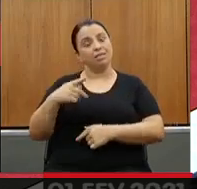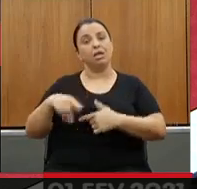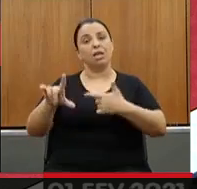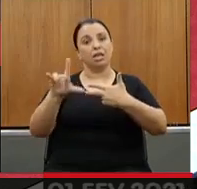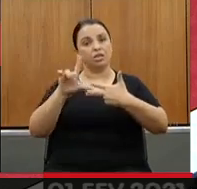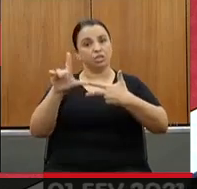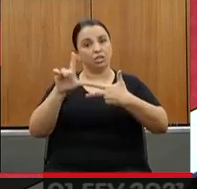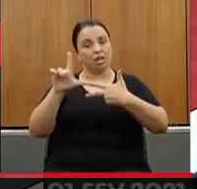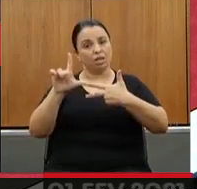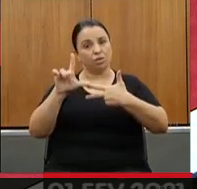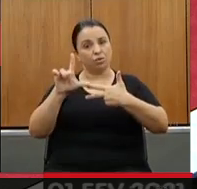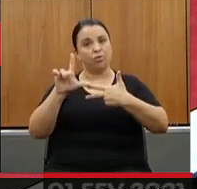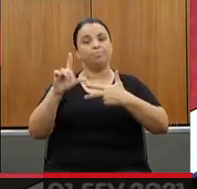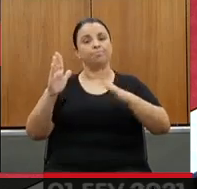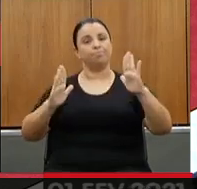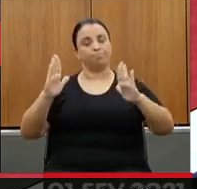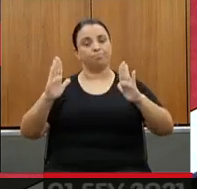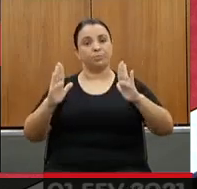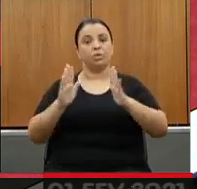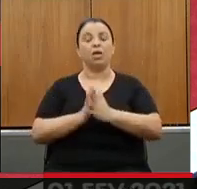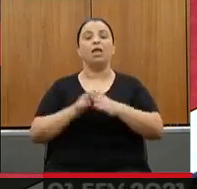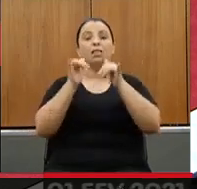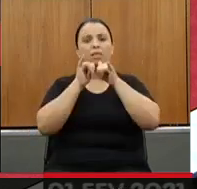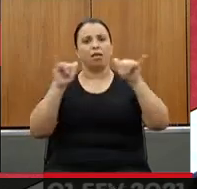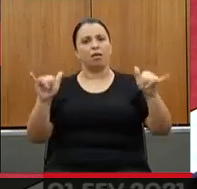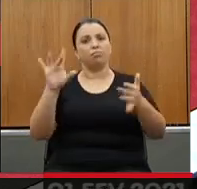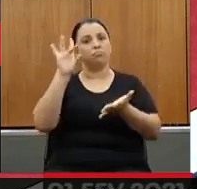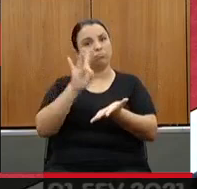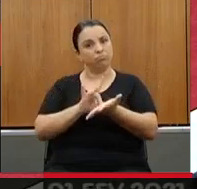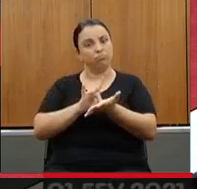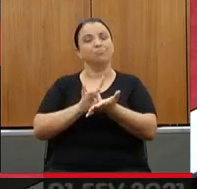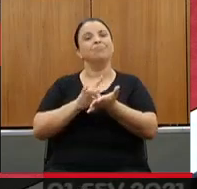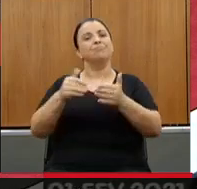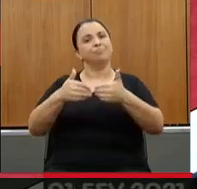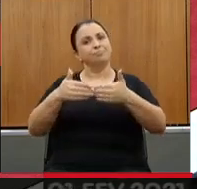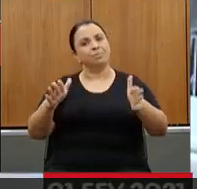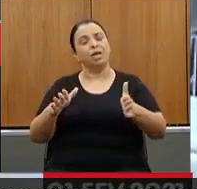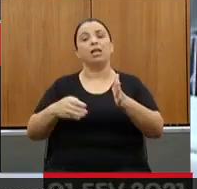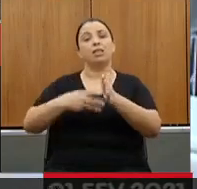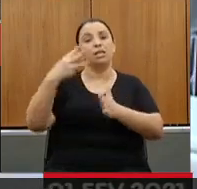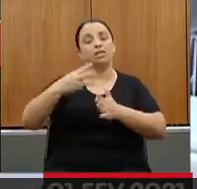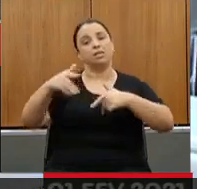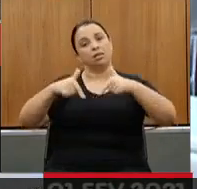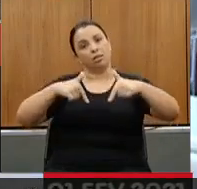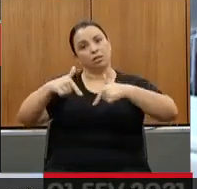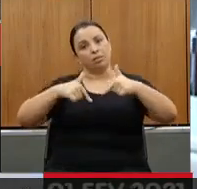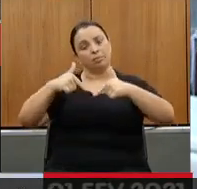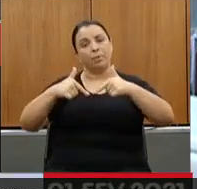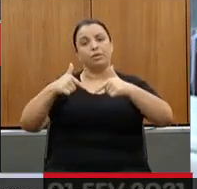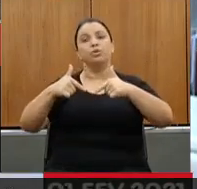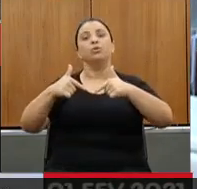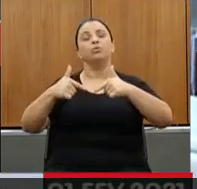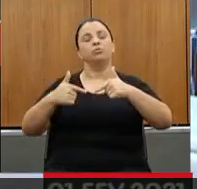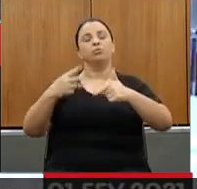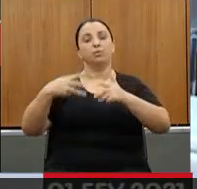Declaro instalada a terceira sessão legislativa ordinária da 19ª Legislatura.